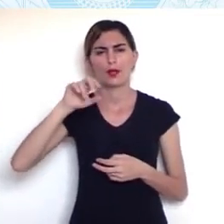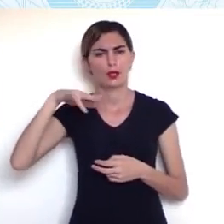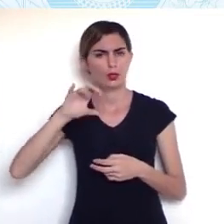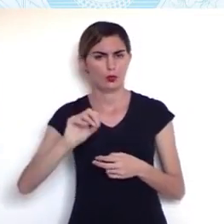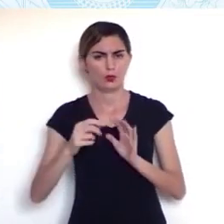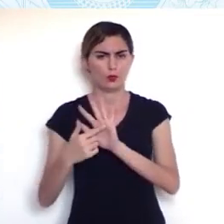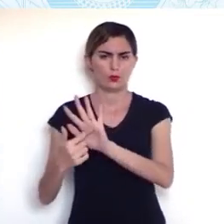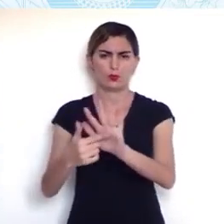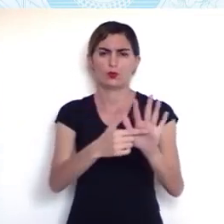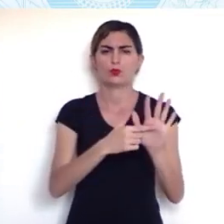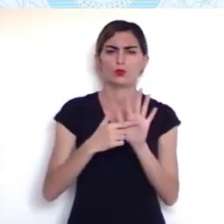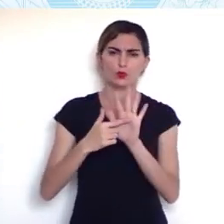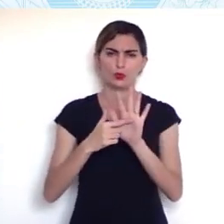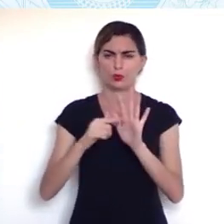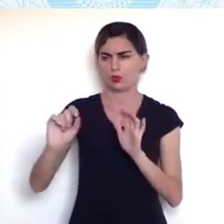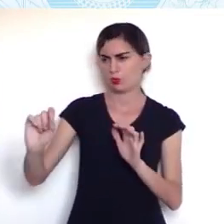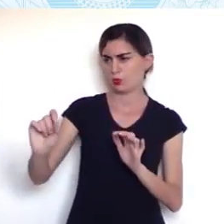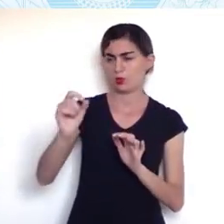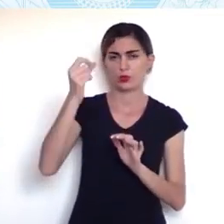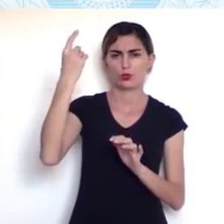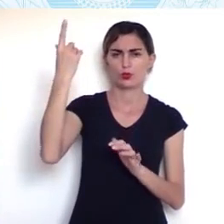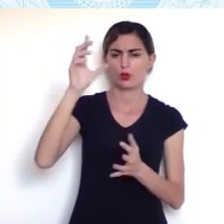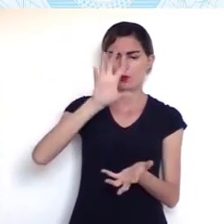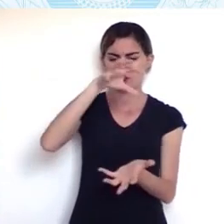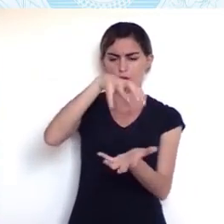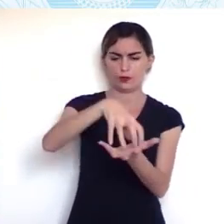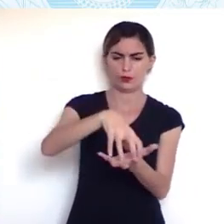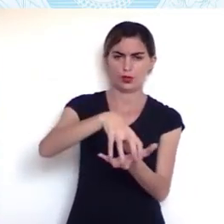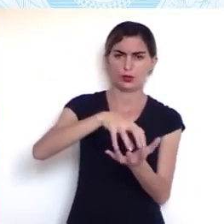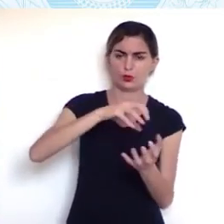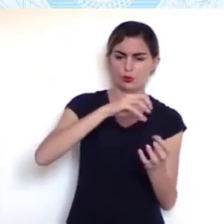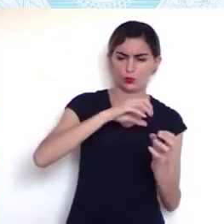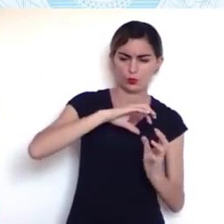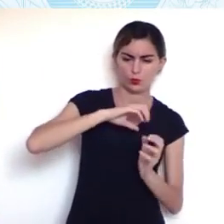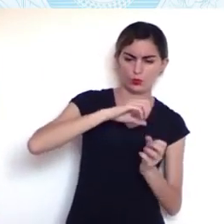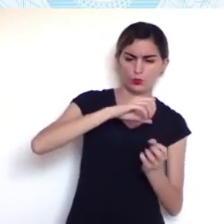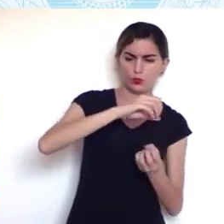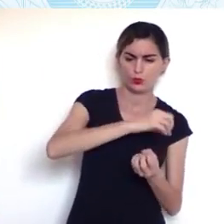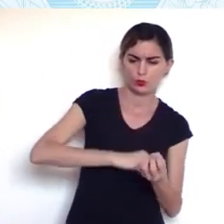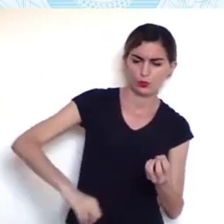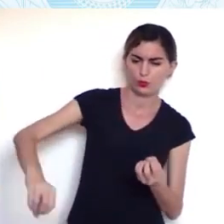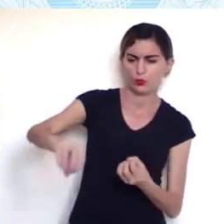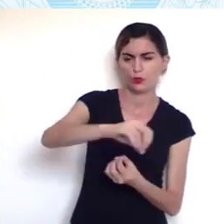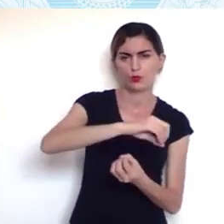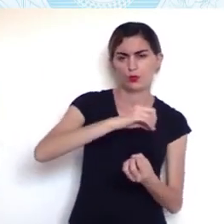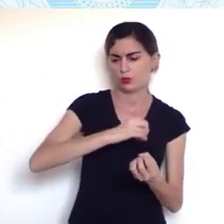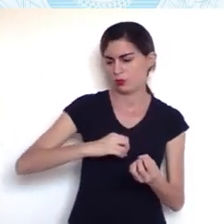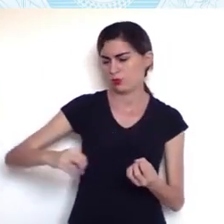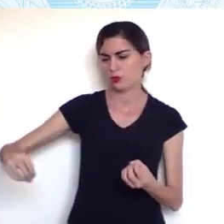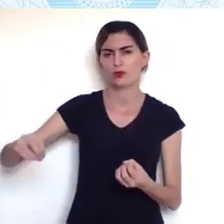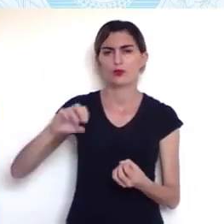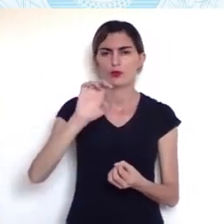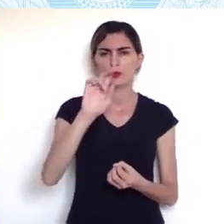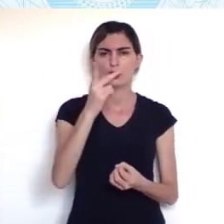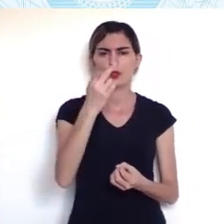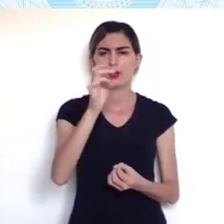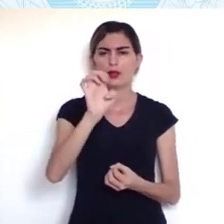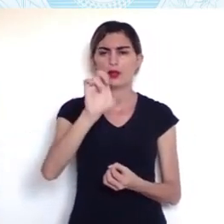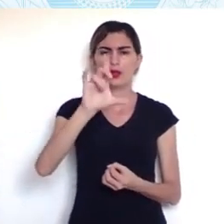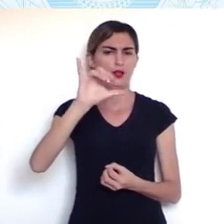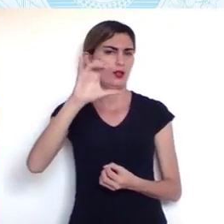o Sol era o centro do universo. Aquela teoria do heliocentrismo.